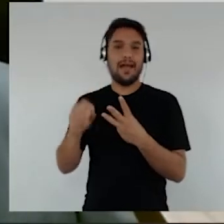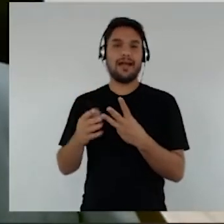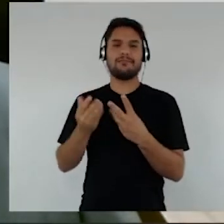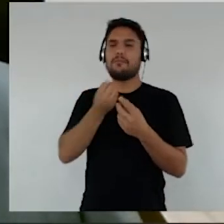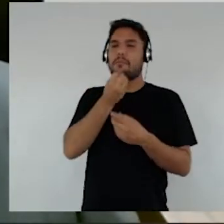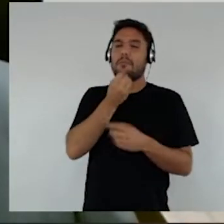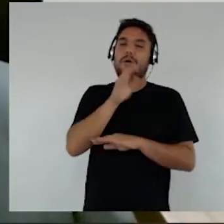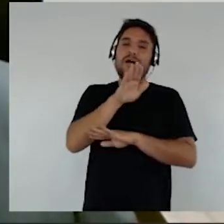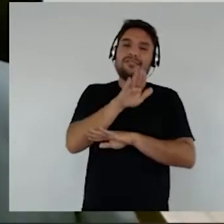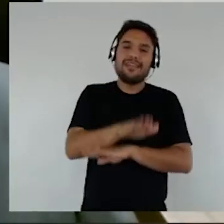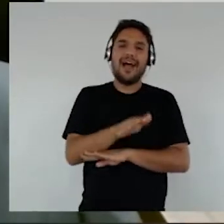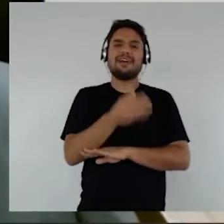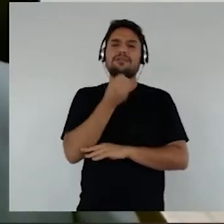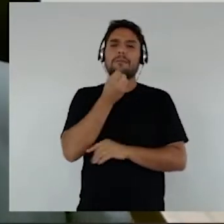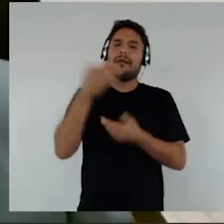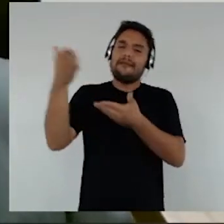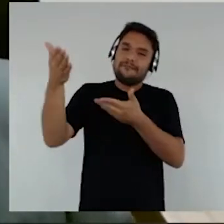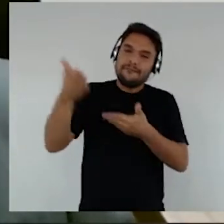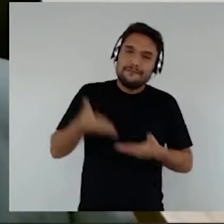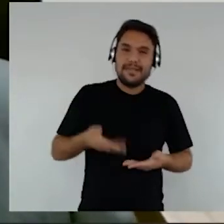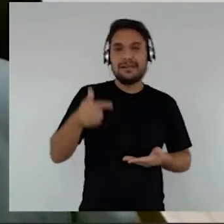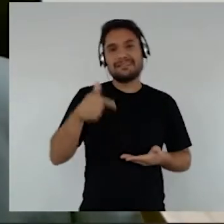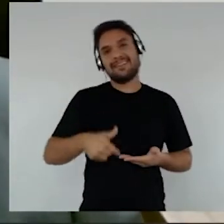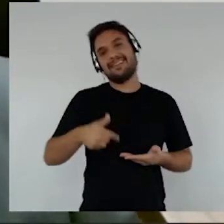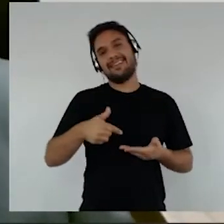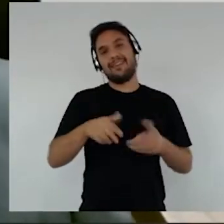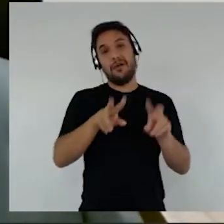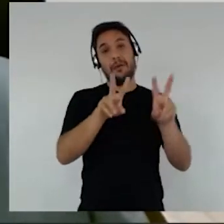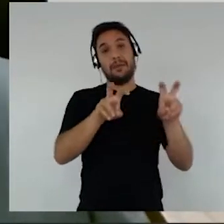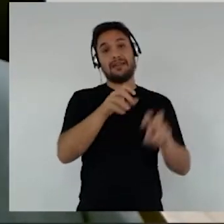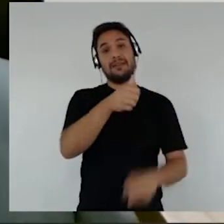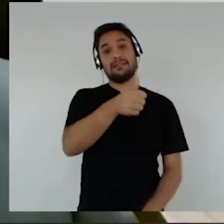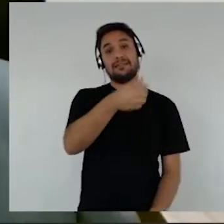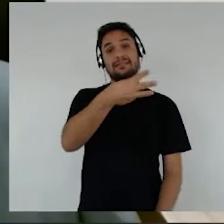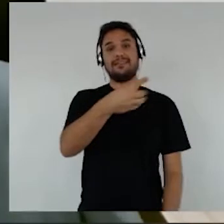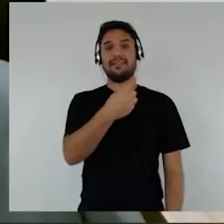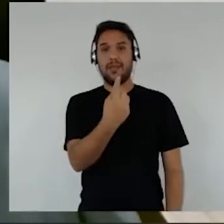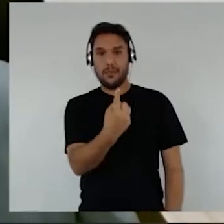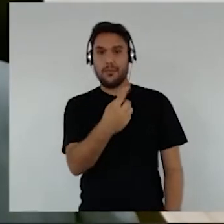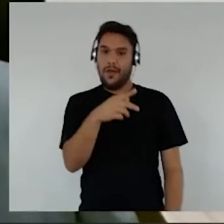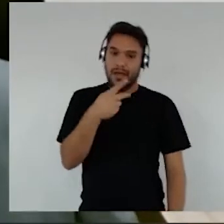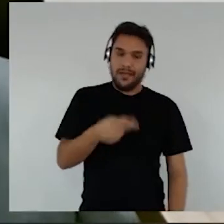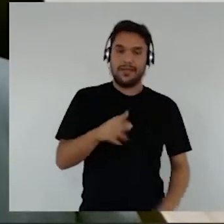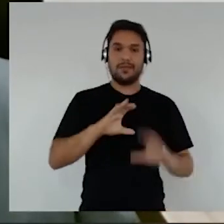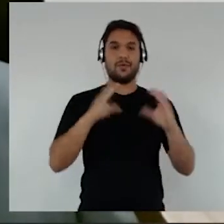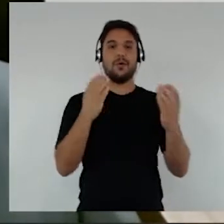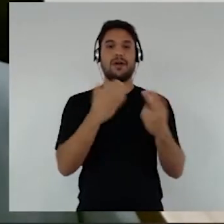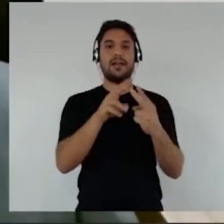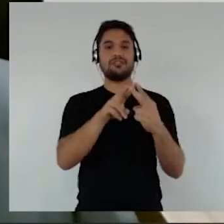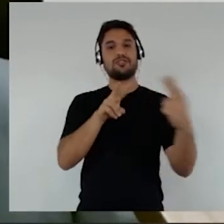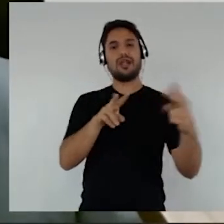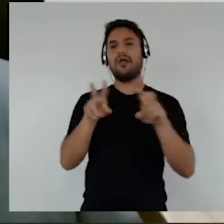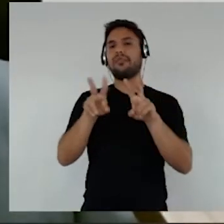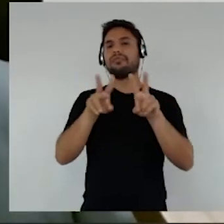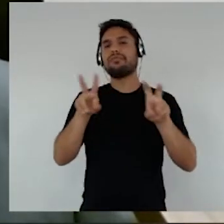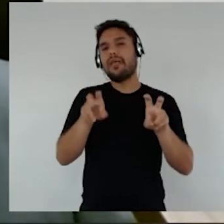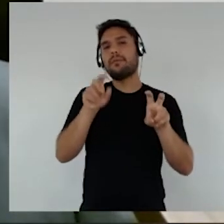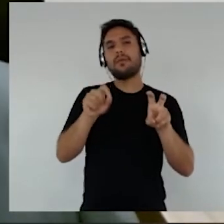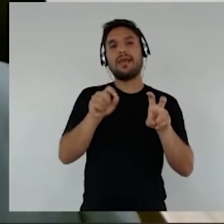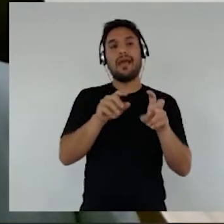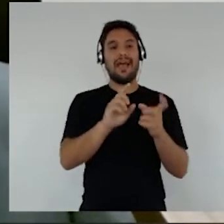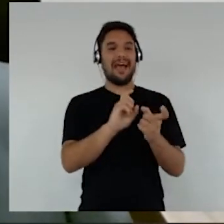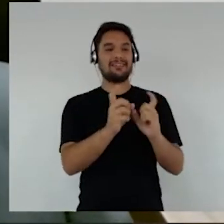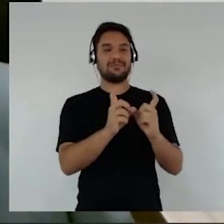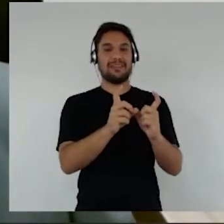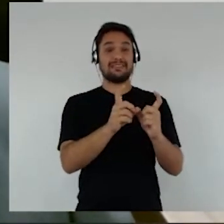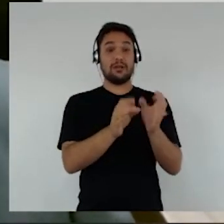muito boa tarde, sejam muito bem-vindos ao painel 131 de nosso Congresso Digital com a temática A Administração